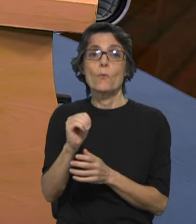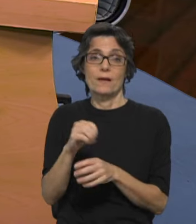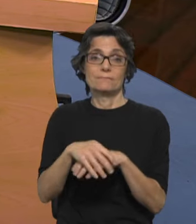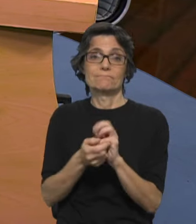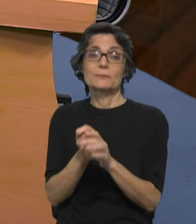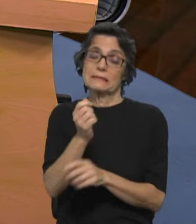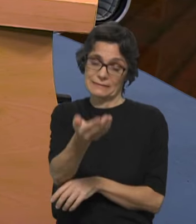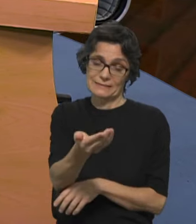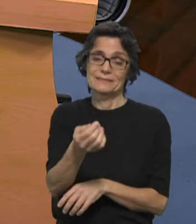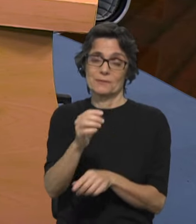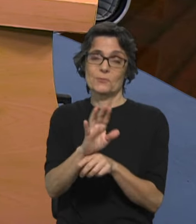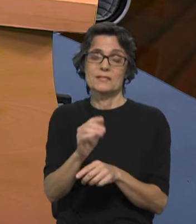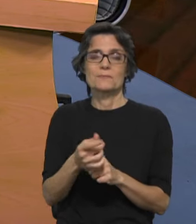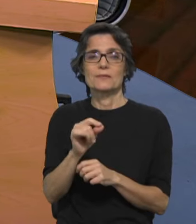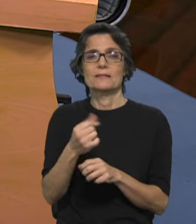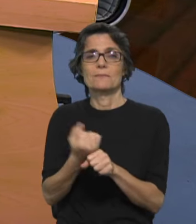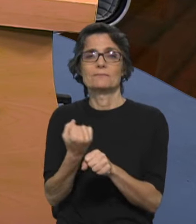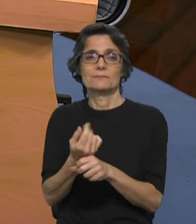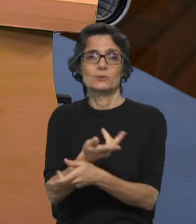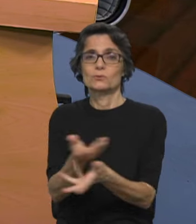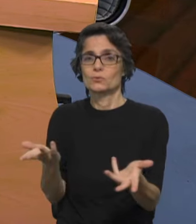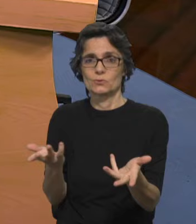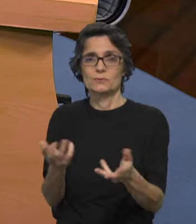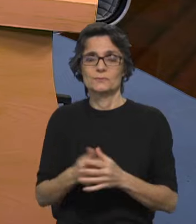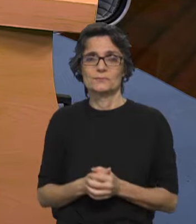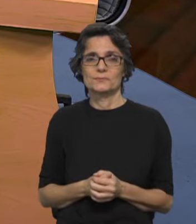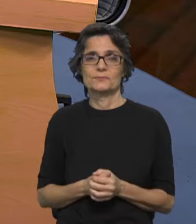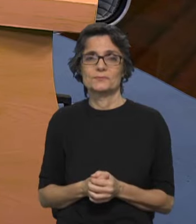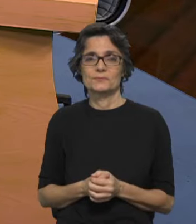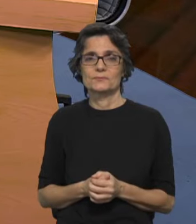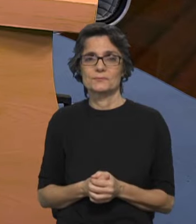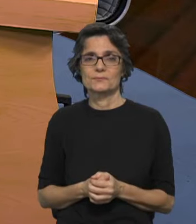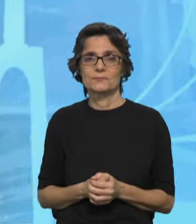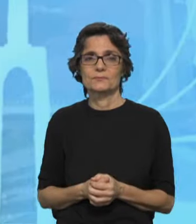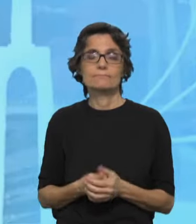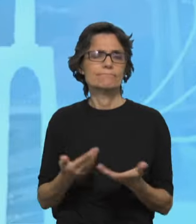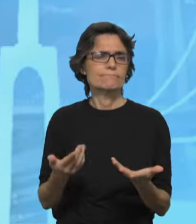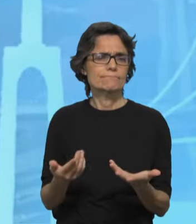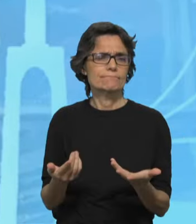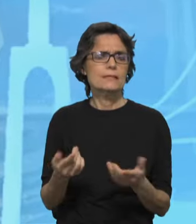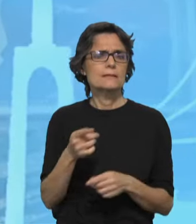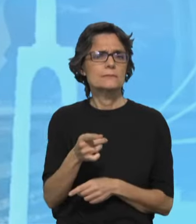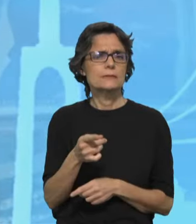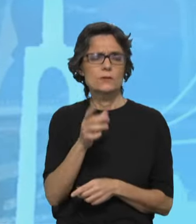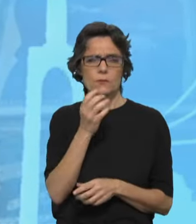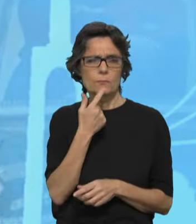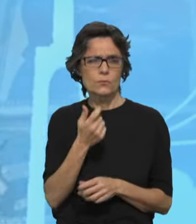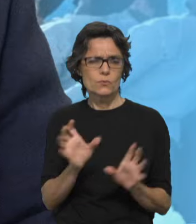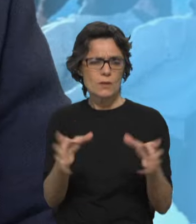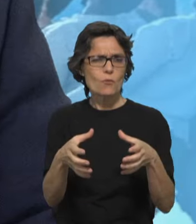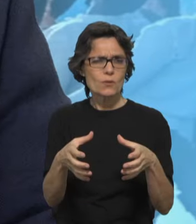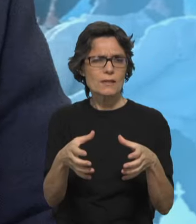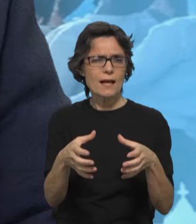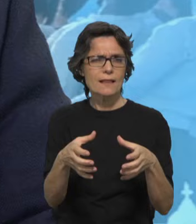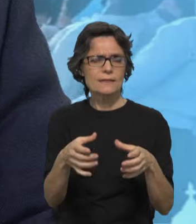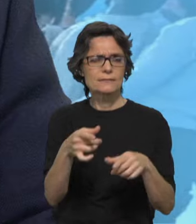gesto lava-pés, o serviço e tudo o que daí deriva, não é? Mas efetivamente é isso que acontece nas comunidades? Ou a